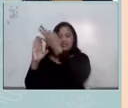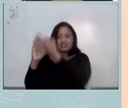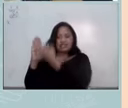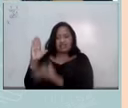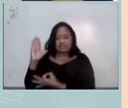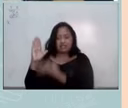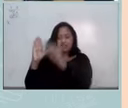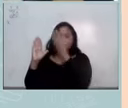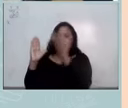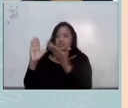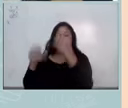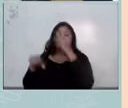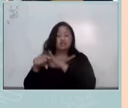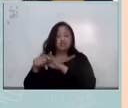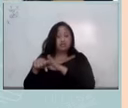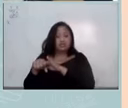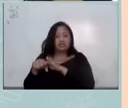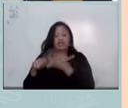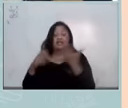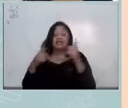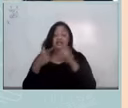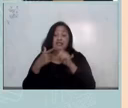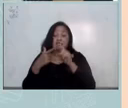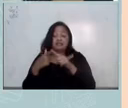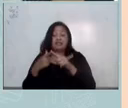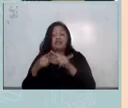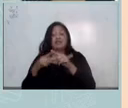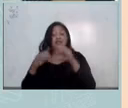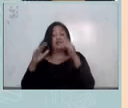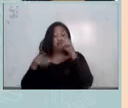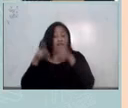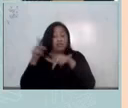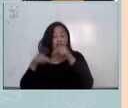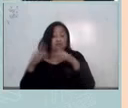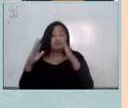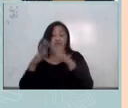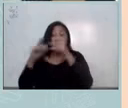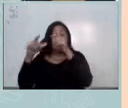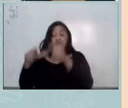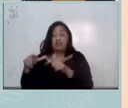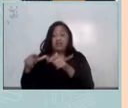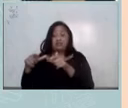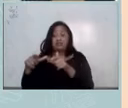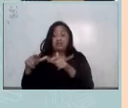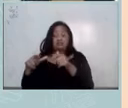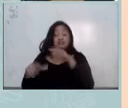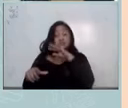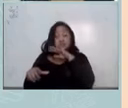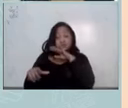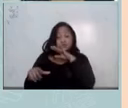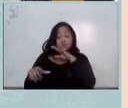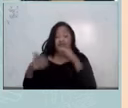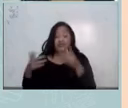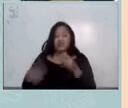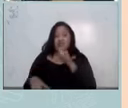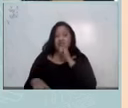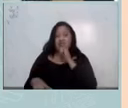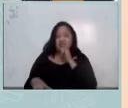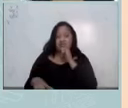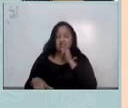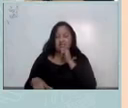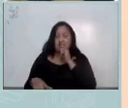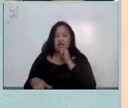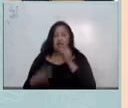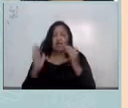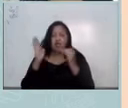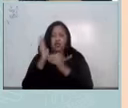de mais condições de habitação, de moradia para a população, né? Para vocês terem noção, o último índice que eu vi, aqui no